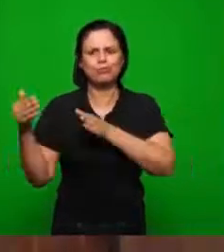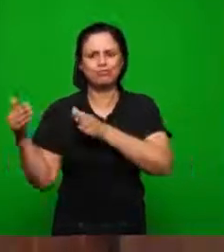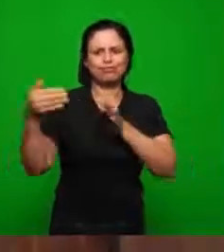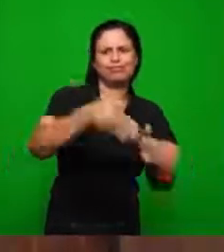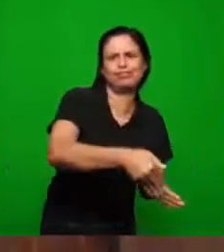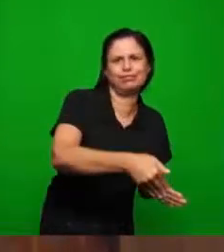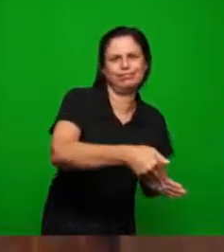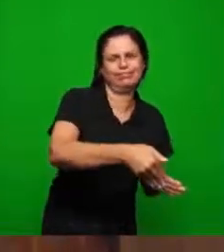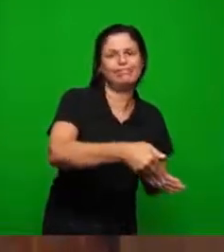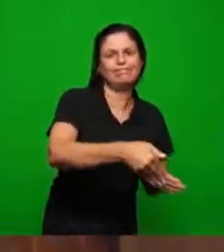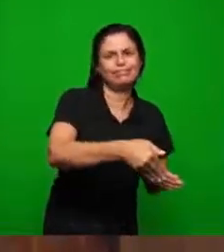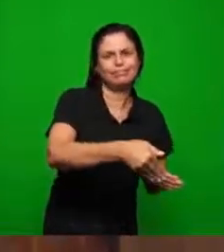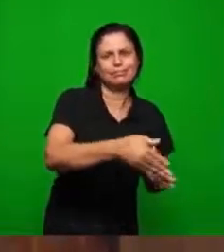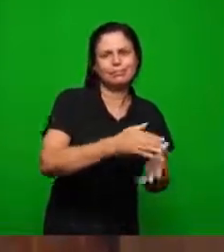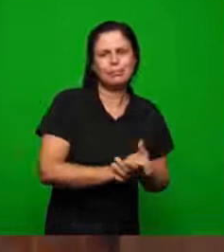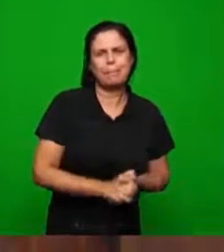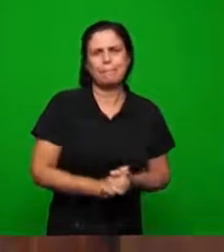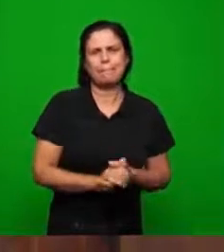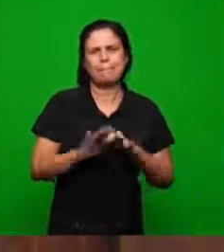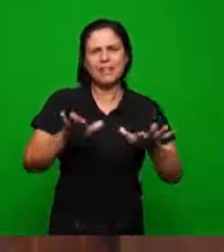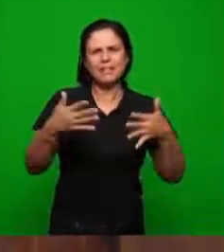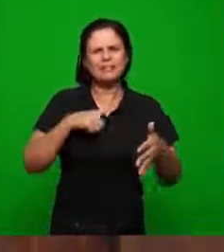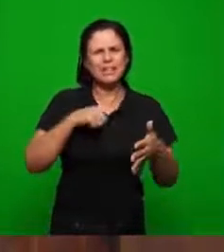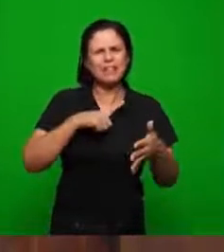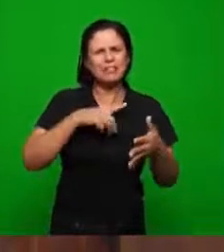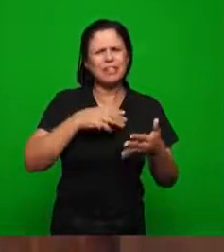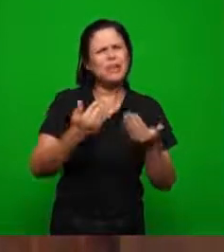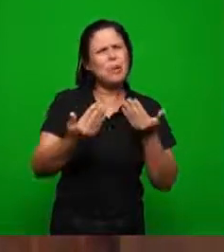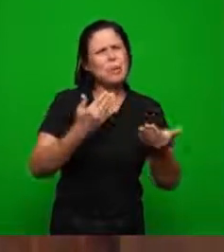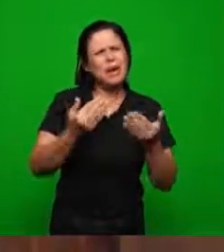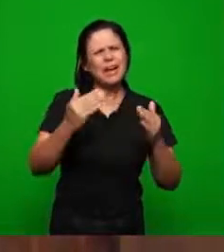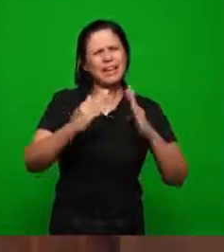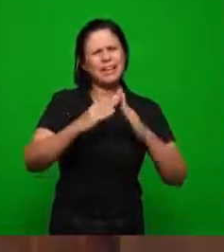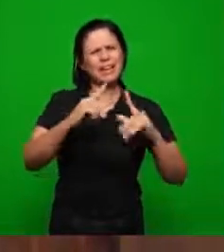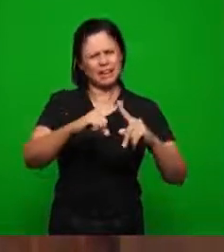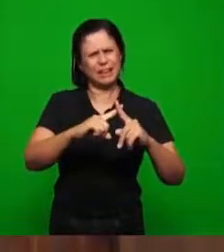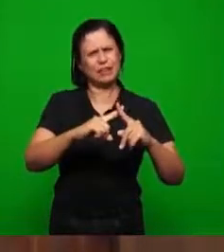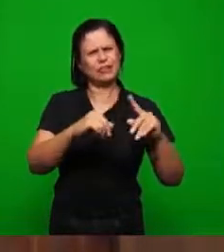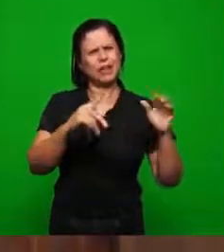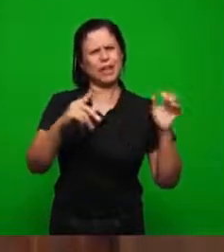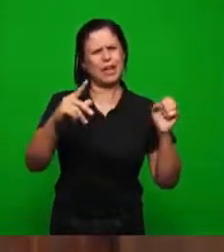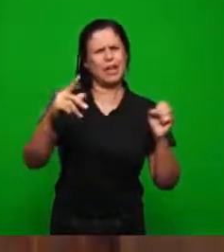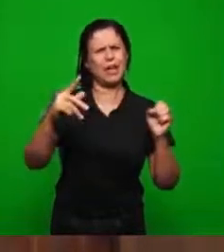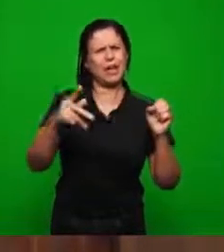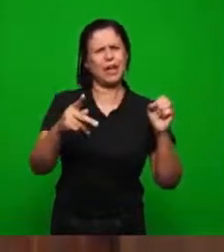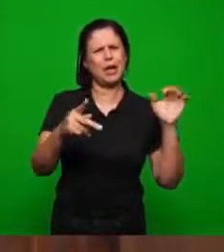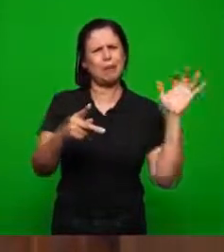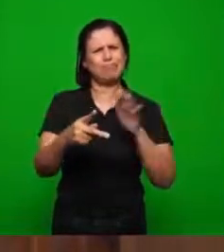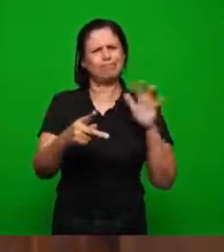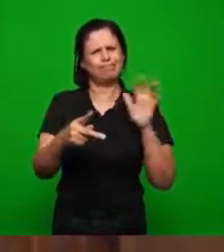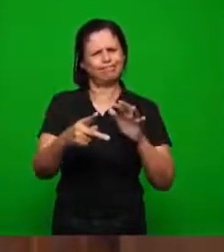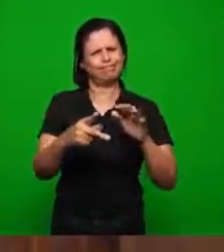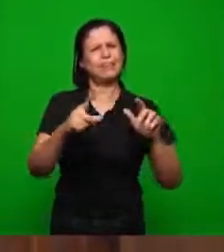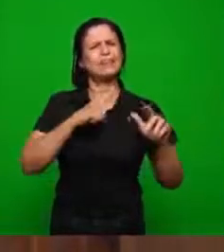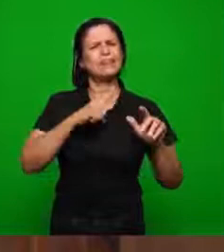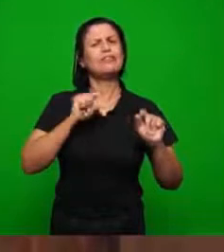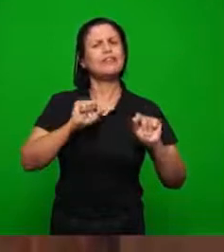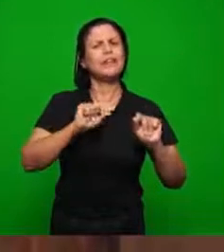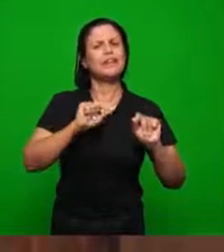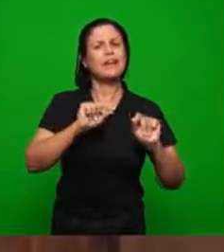operação do Espírito Santo. Então, uma mistura, uma união aconteceu. Então, era trigo misturado com